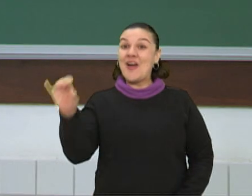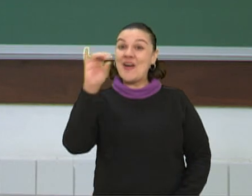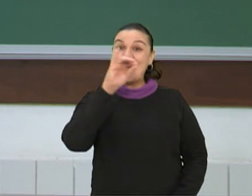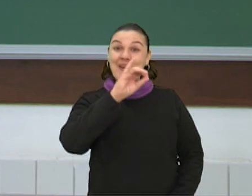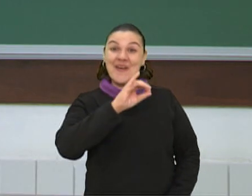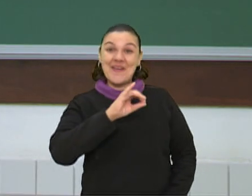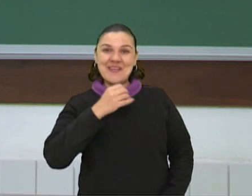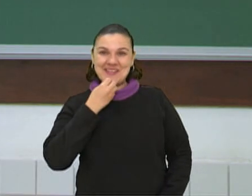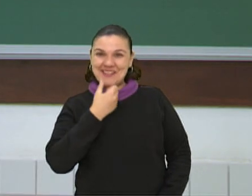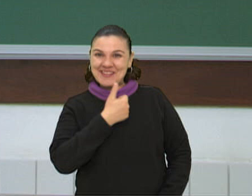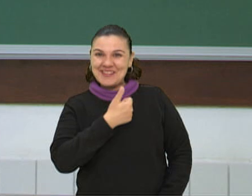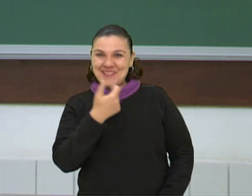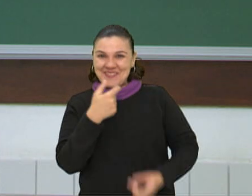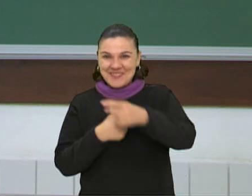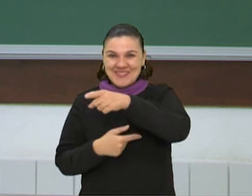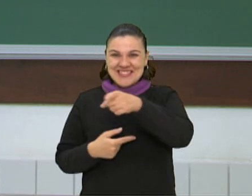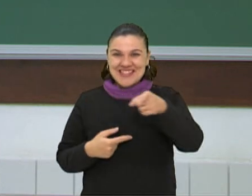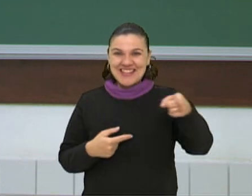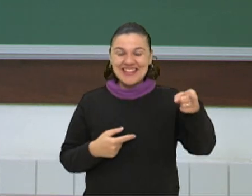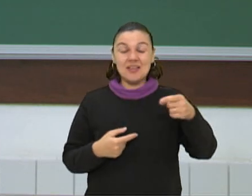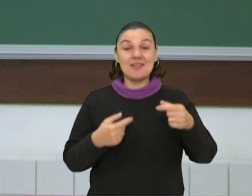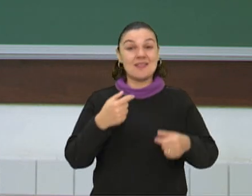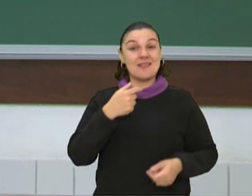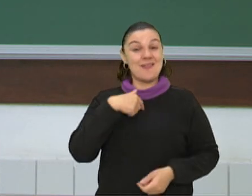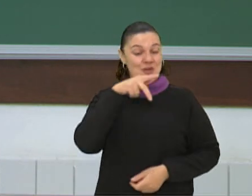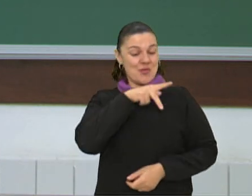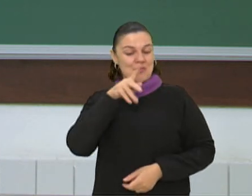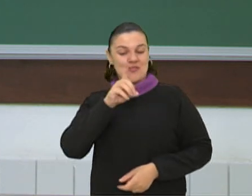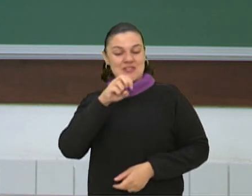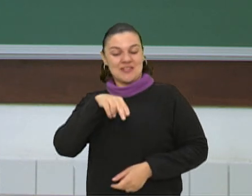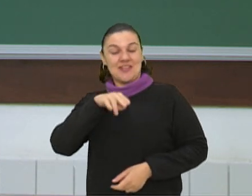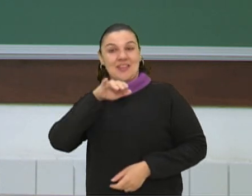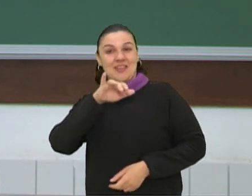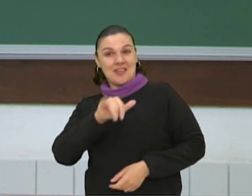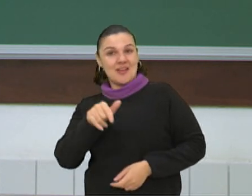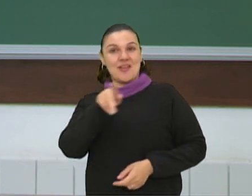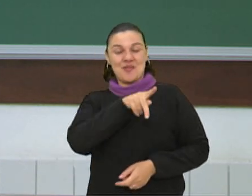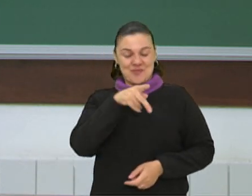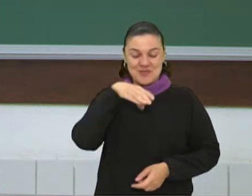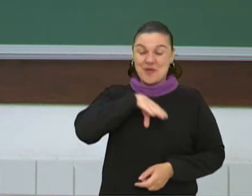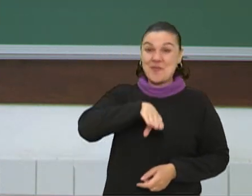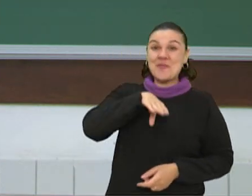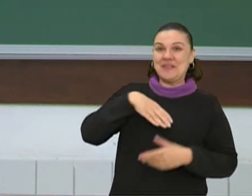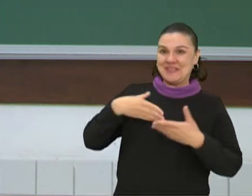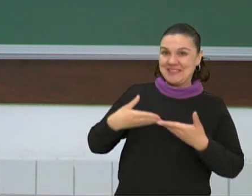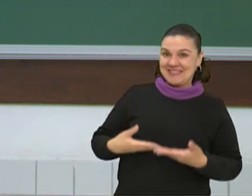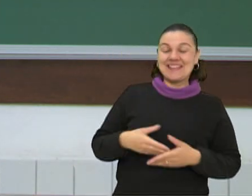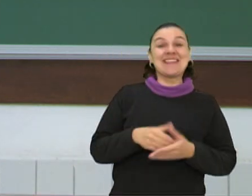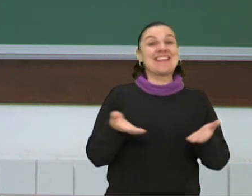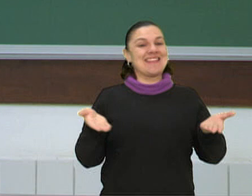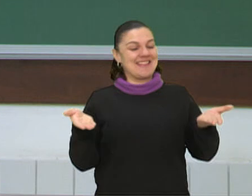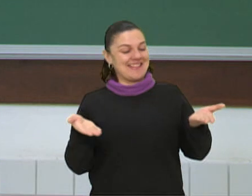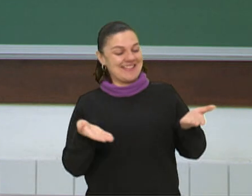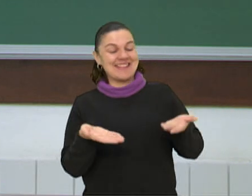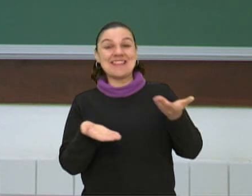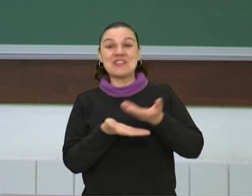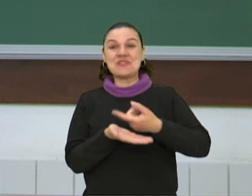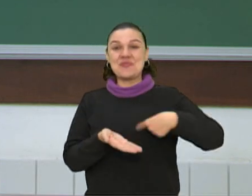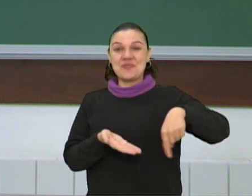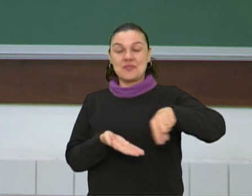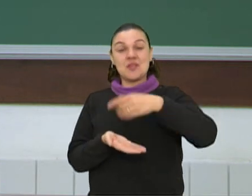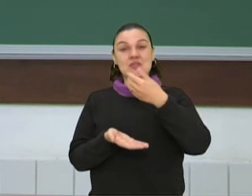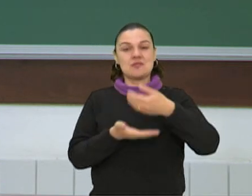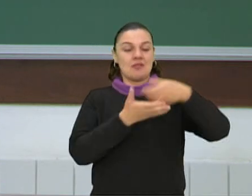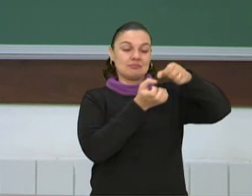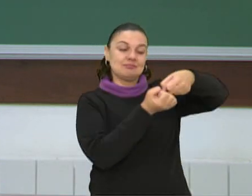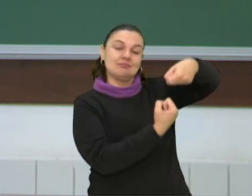Olá pessoal, tudo bem com vocês? Eu sou a Prof. Dani, professora de língua portuguesa, e na aula de hoje nós vamos falar sobre o